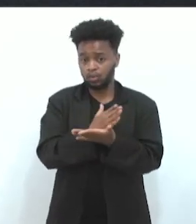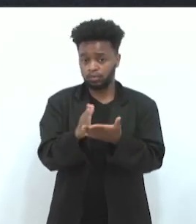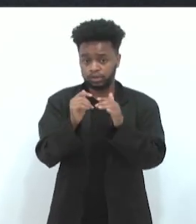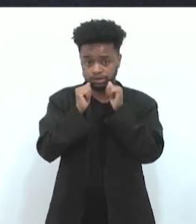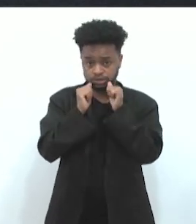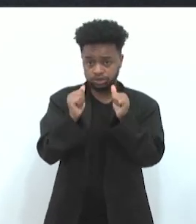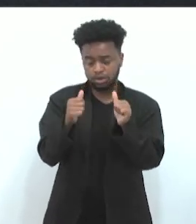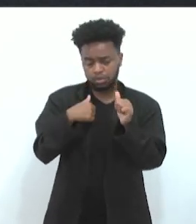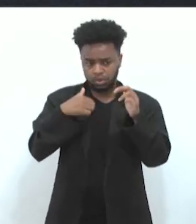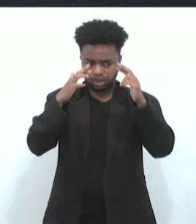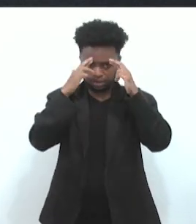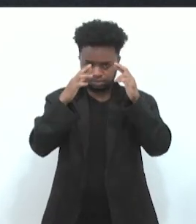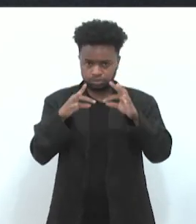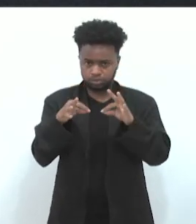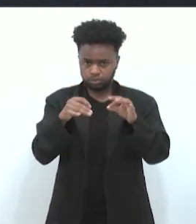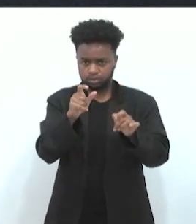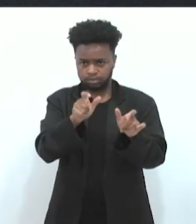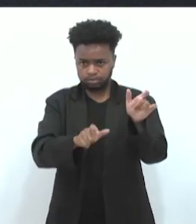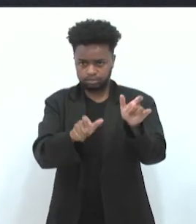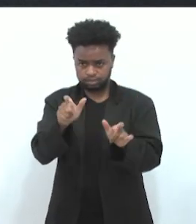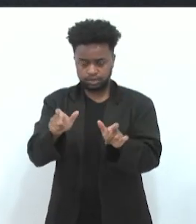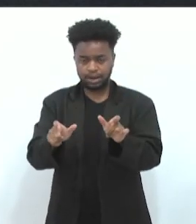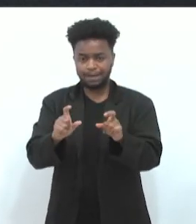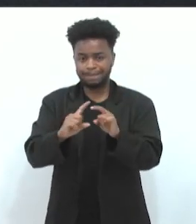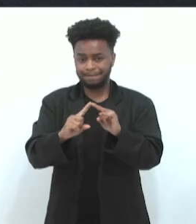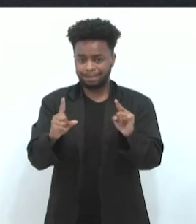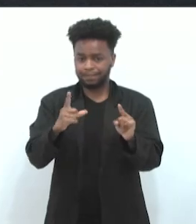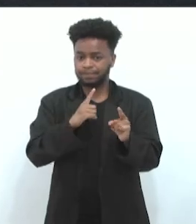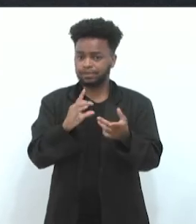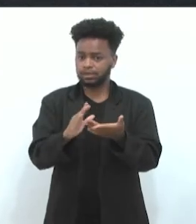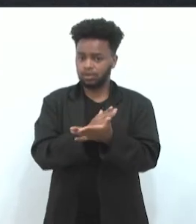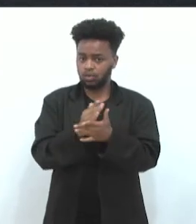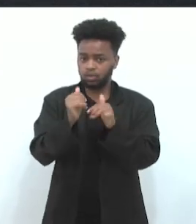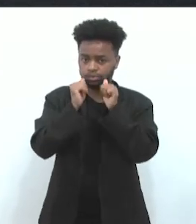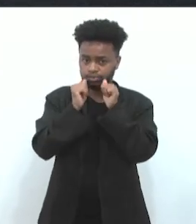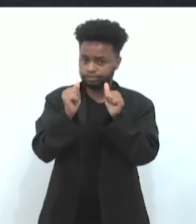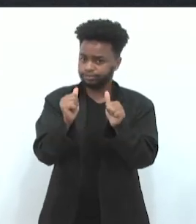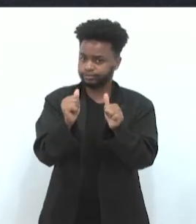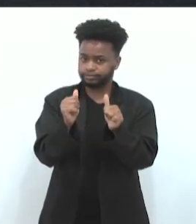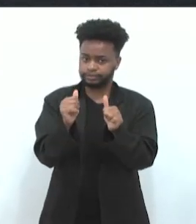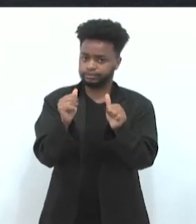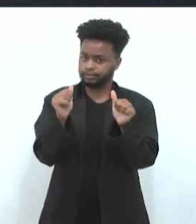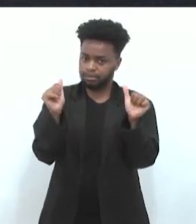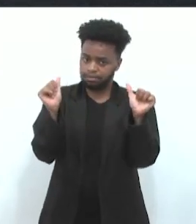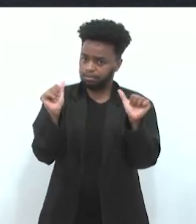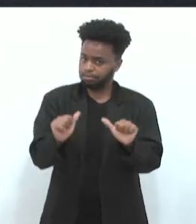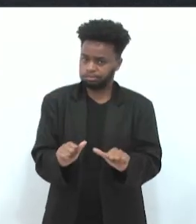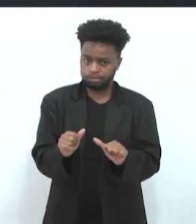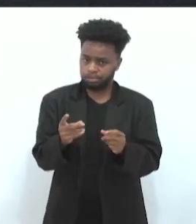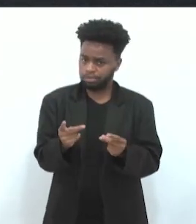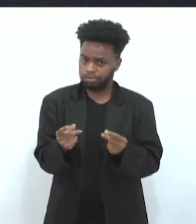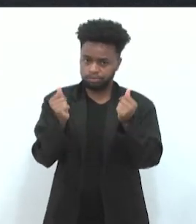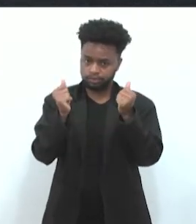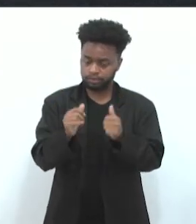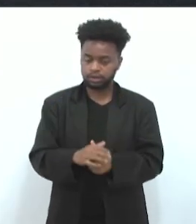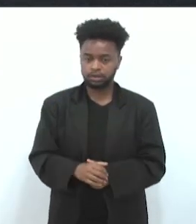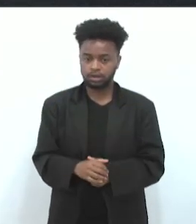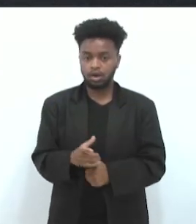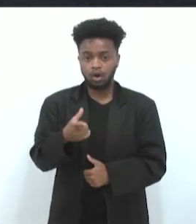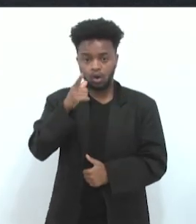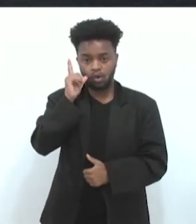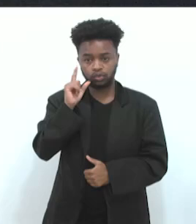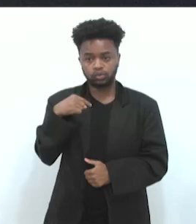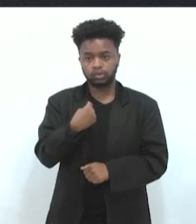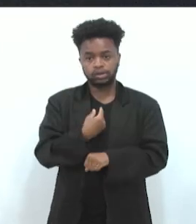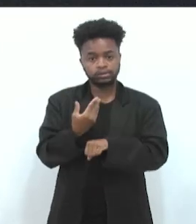mandatos e todos os trabalhos nas assessorias, que são pífias. A gente ontem, por exemplo, fez um exercício, eu e o deputado Luiz